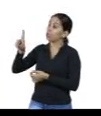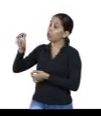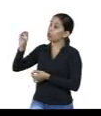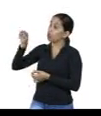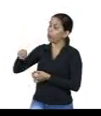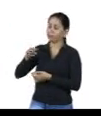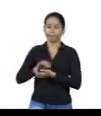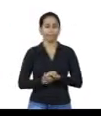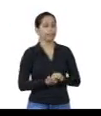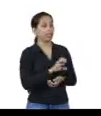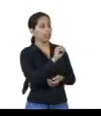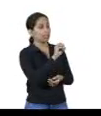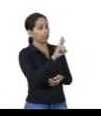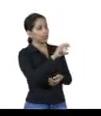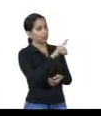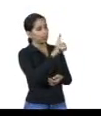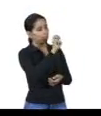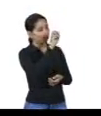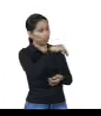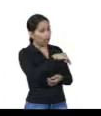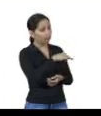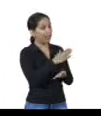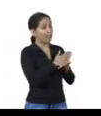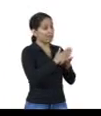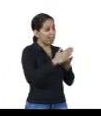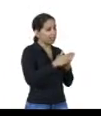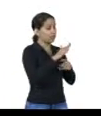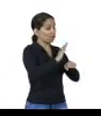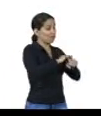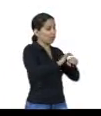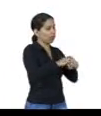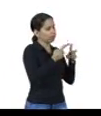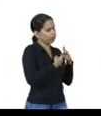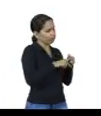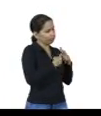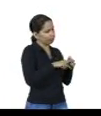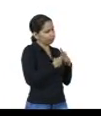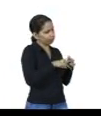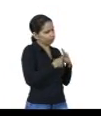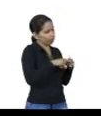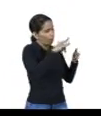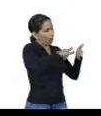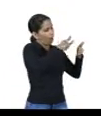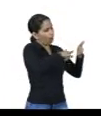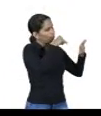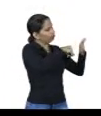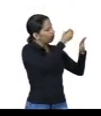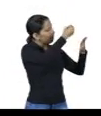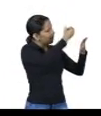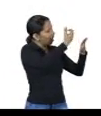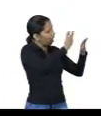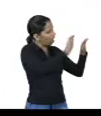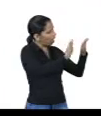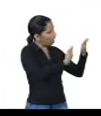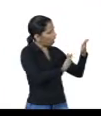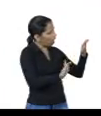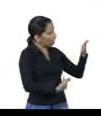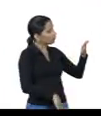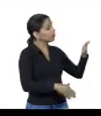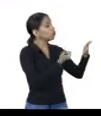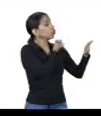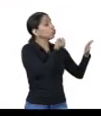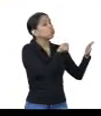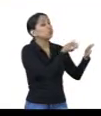do planejamento de manutenção para a área de execução. Nesta ordem de serviço deve conter dados básicos, como por exemplo, número